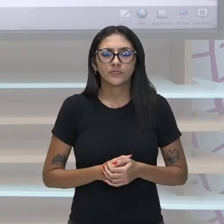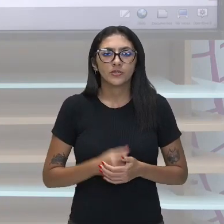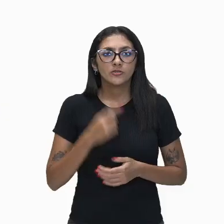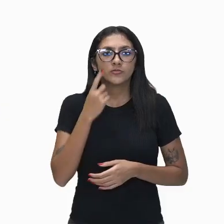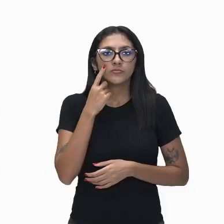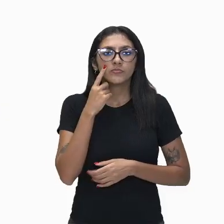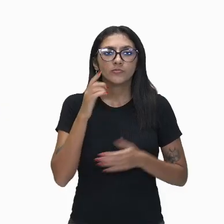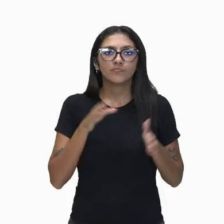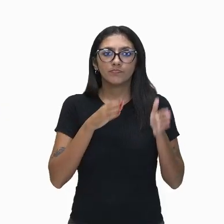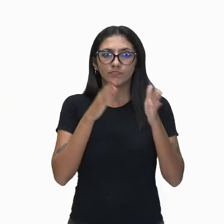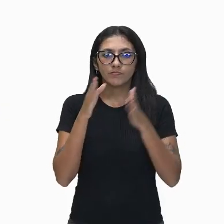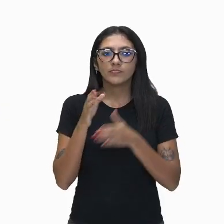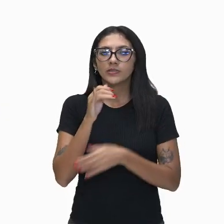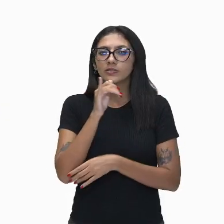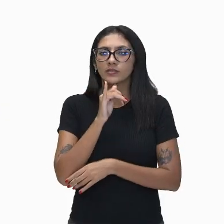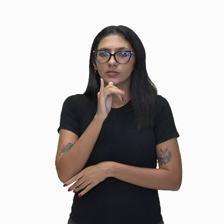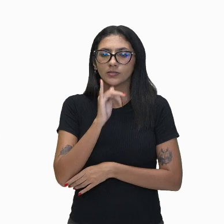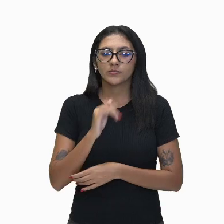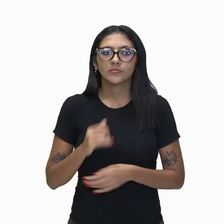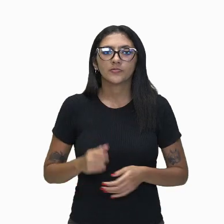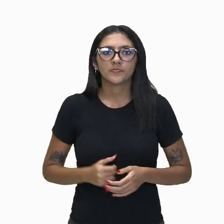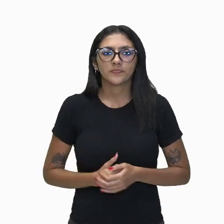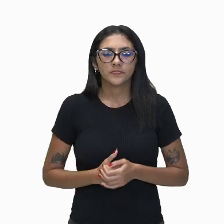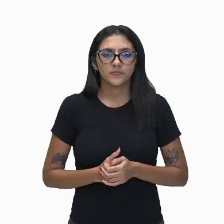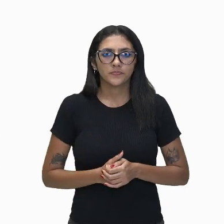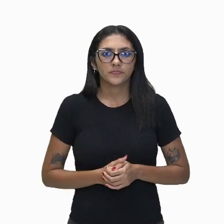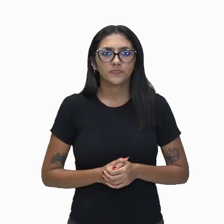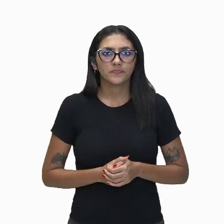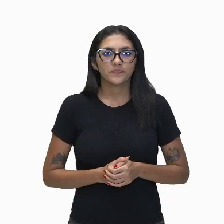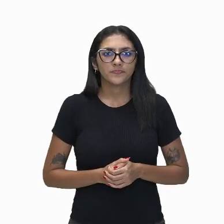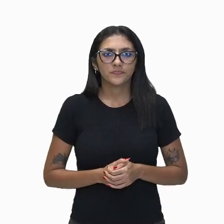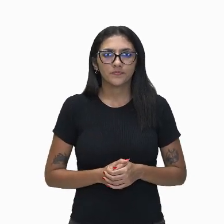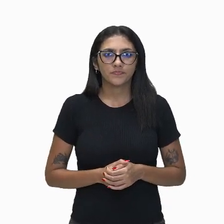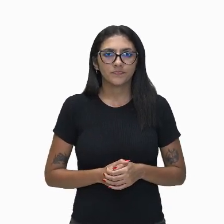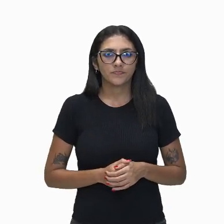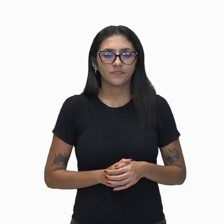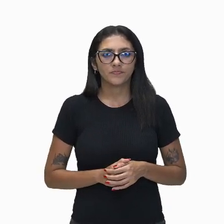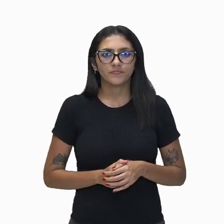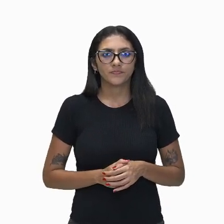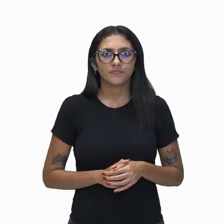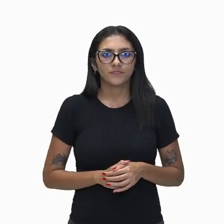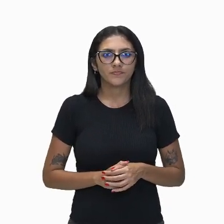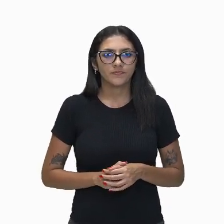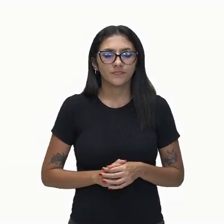bloco de exemplos. Temos aqui um outro bloco.